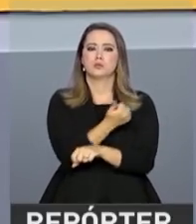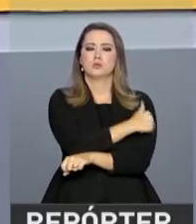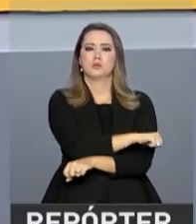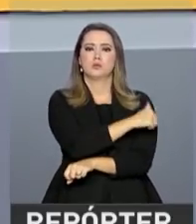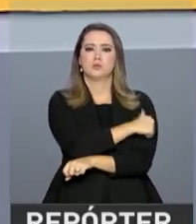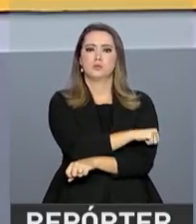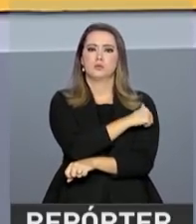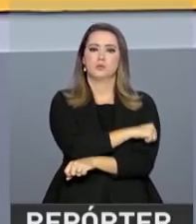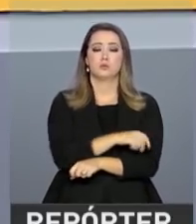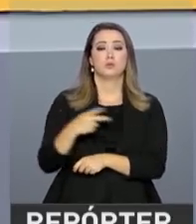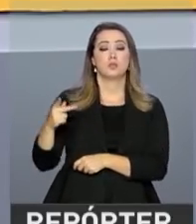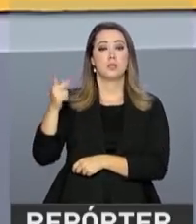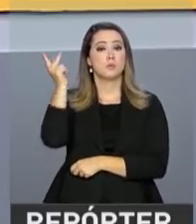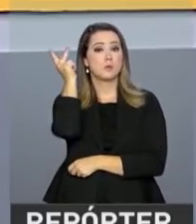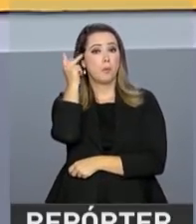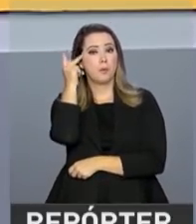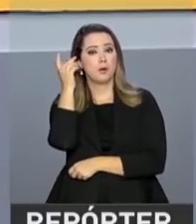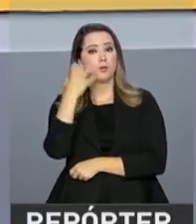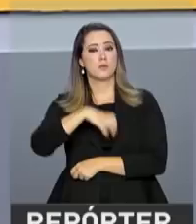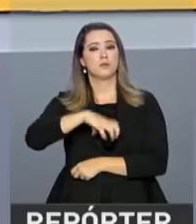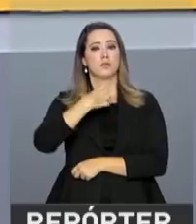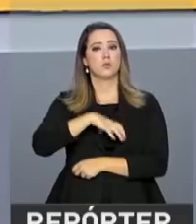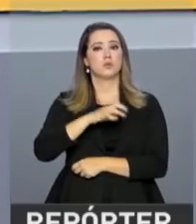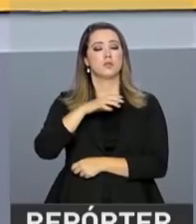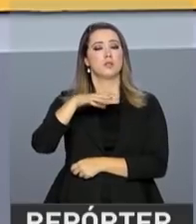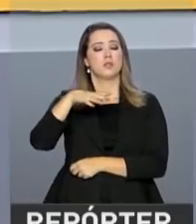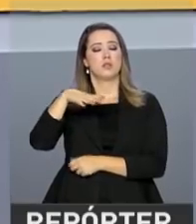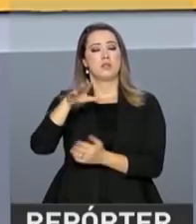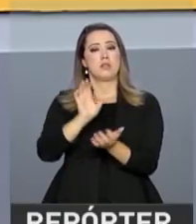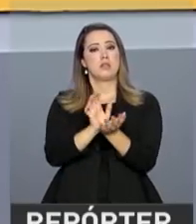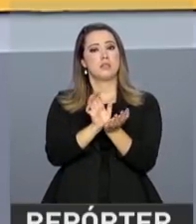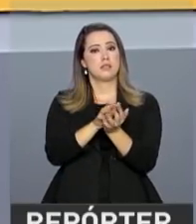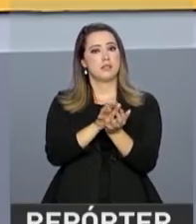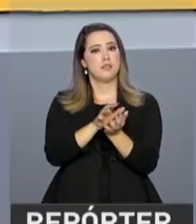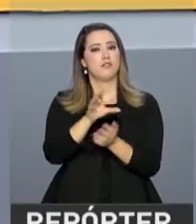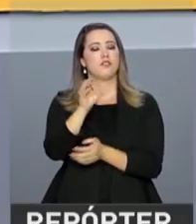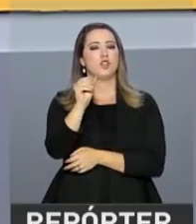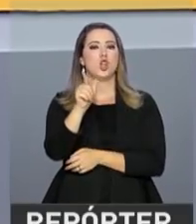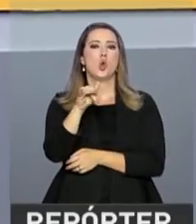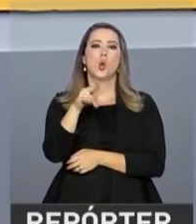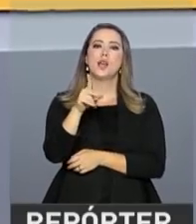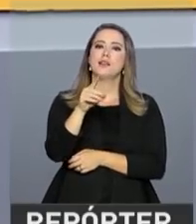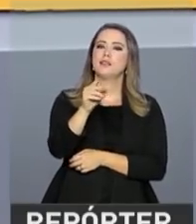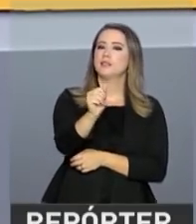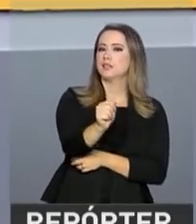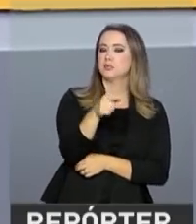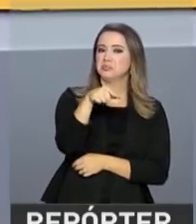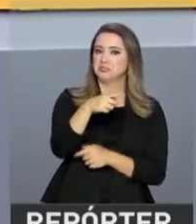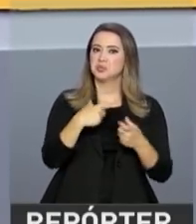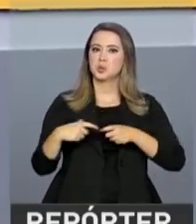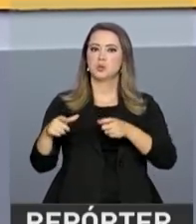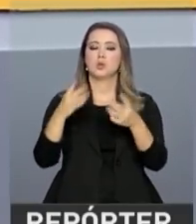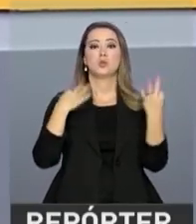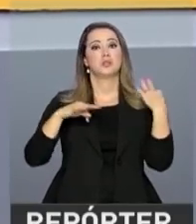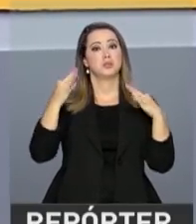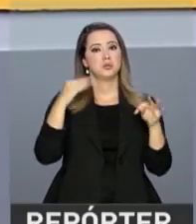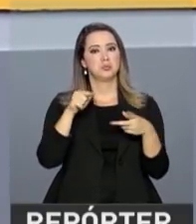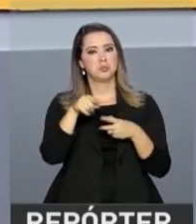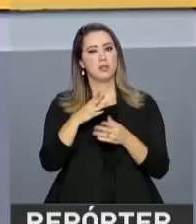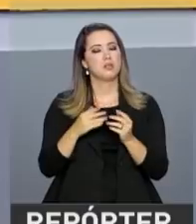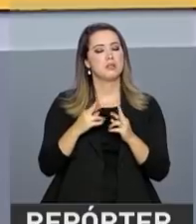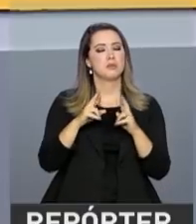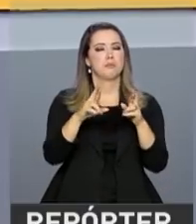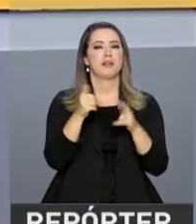estão as cidades do rio de janeiro são paulo salvador recife e olinda às agências de viagens esperam um aumento de